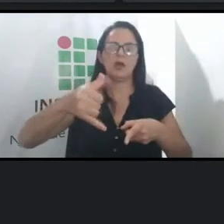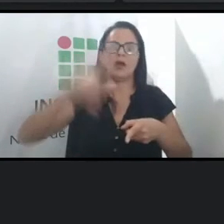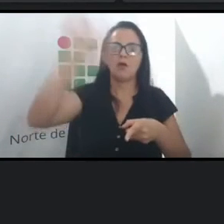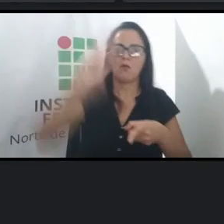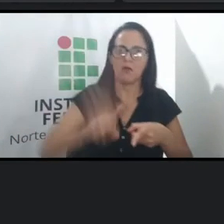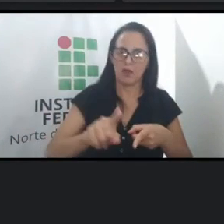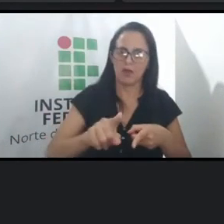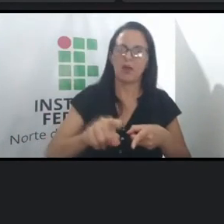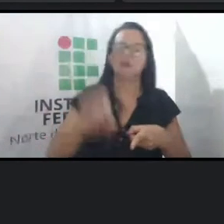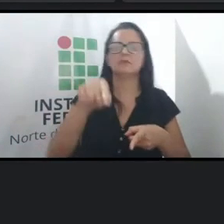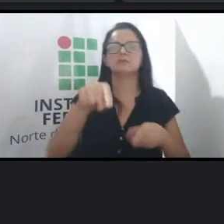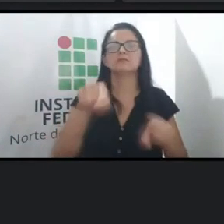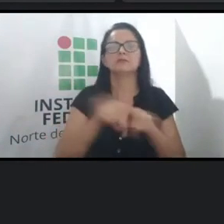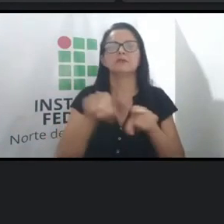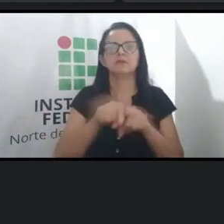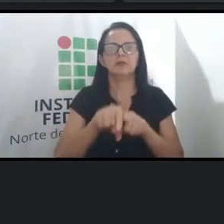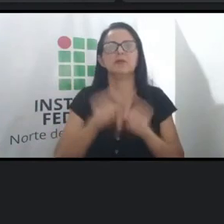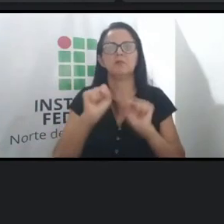está encostado.